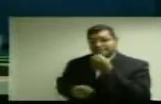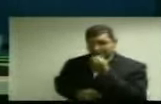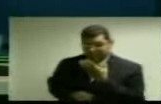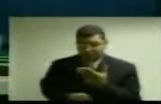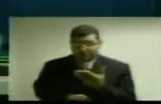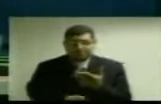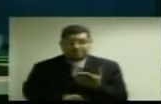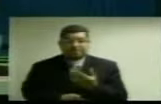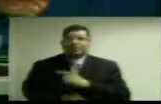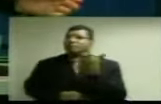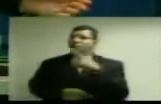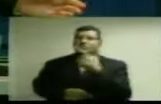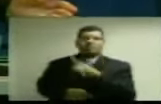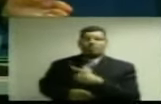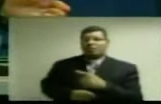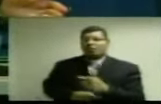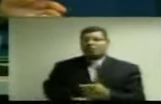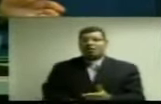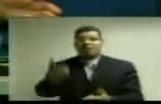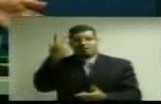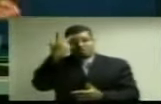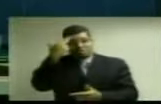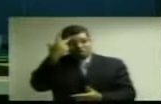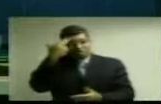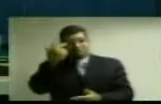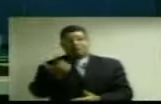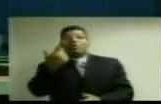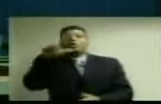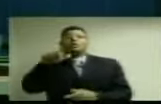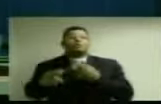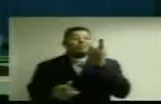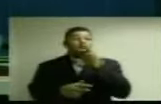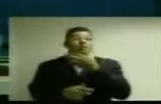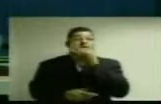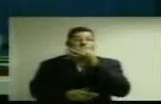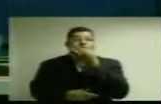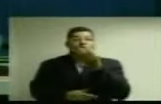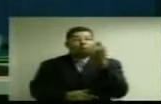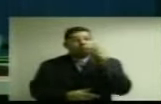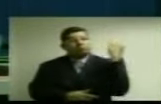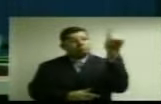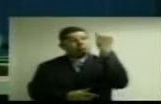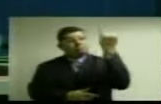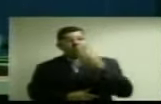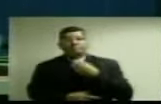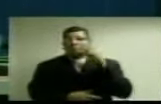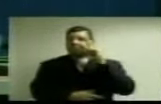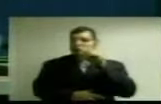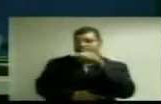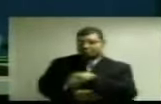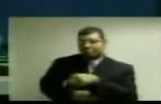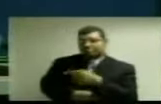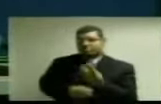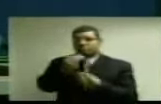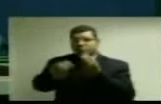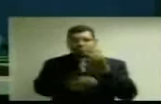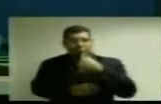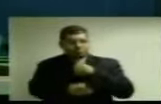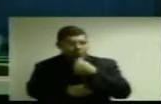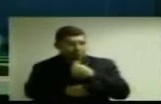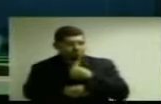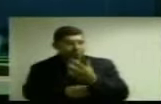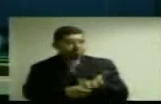Portanto, não é razoável. Outra questão importante, deputado. Eu vejo Vossa Excelência como